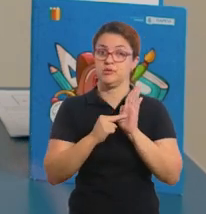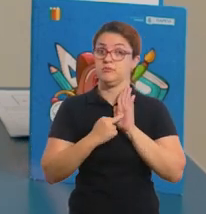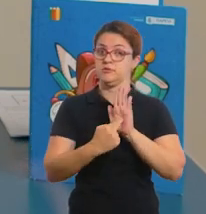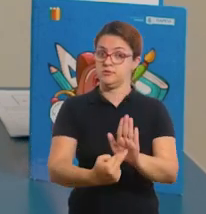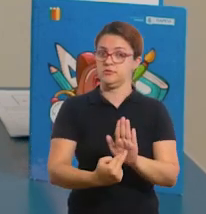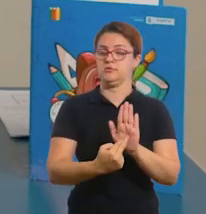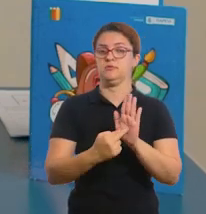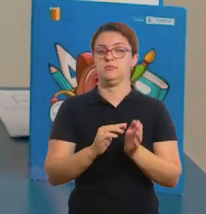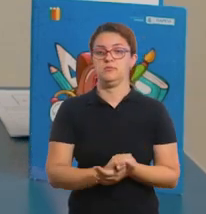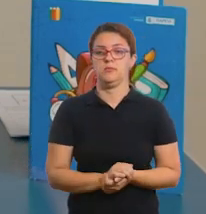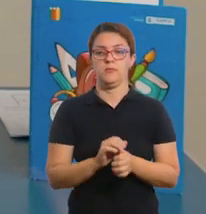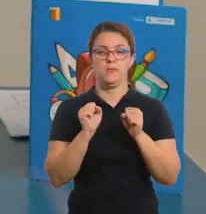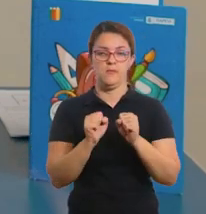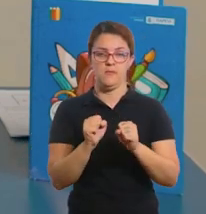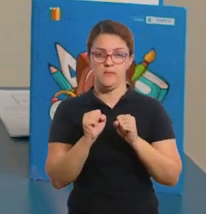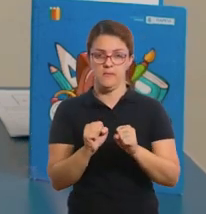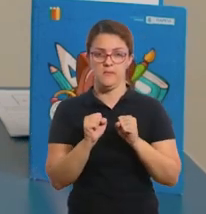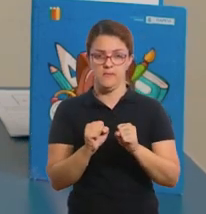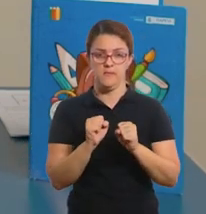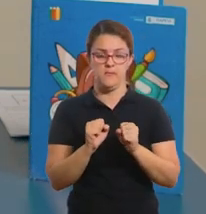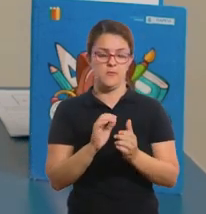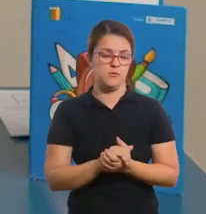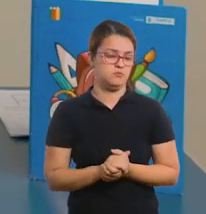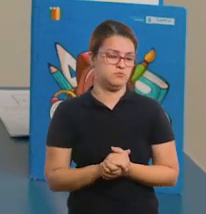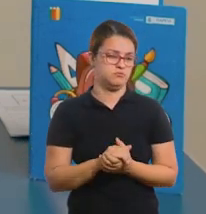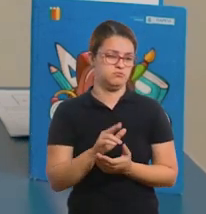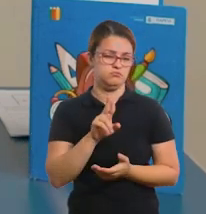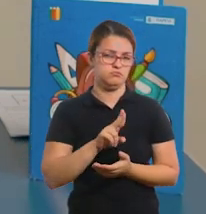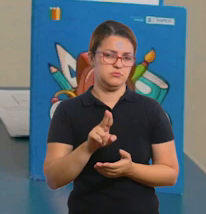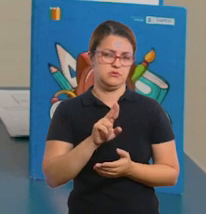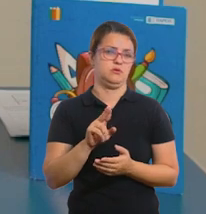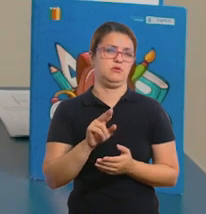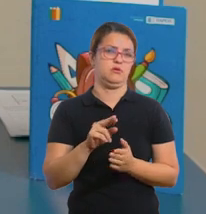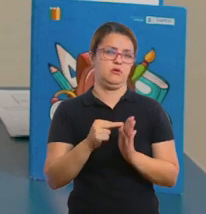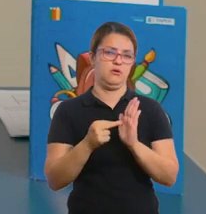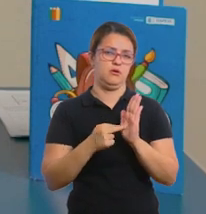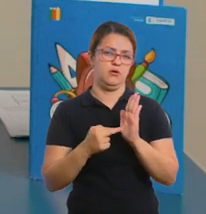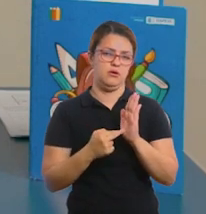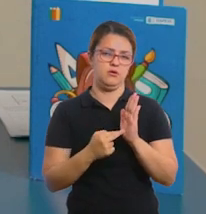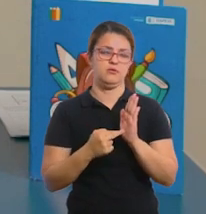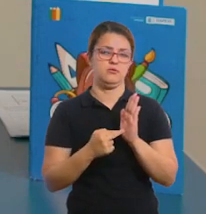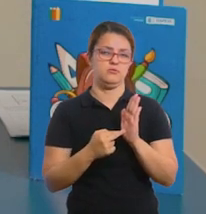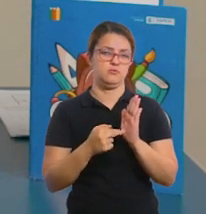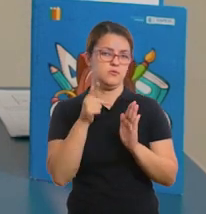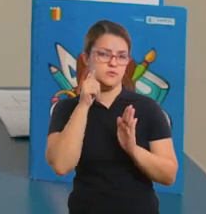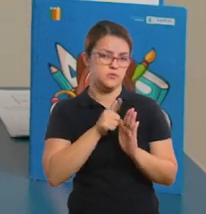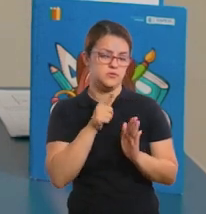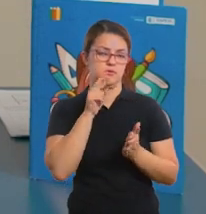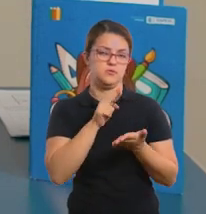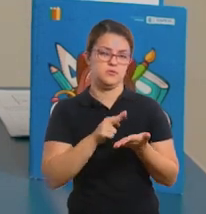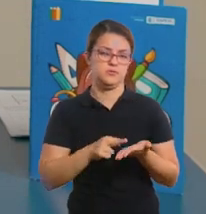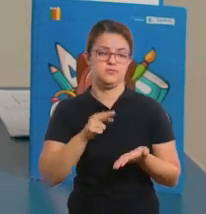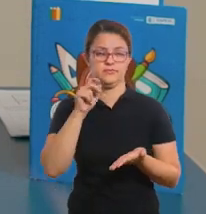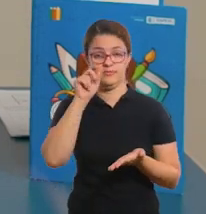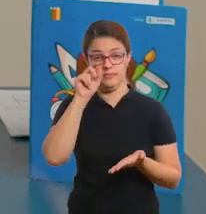problema está representando, tá? Vocês podem usar as estratégias de cálculo que vocês já conhecem para chegar no resultado,